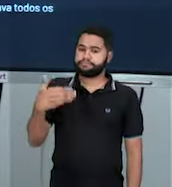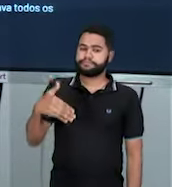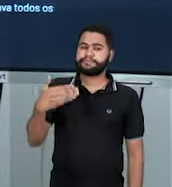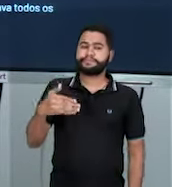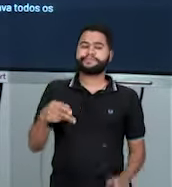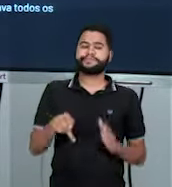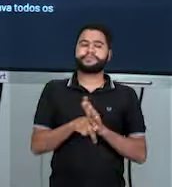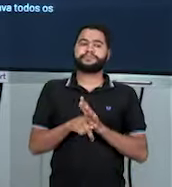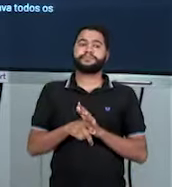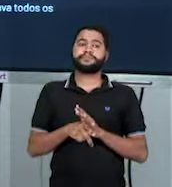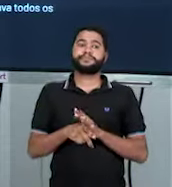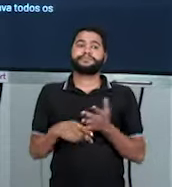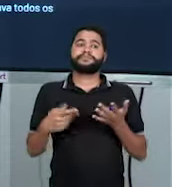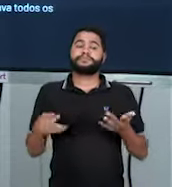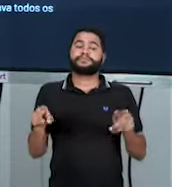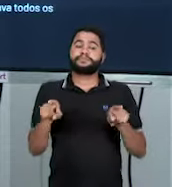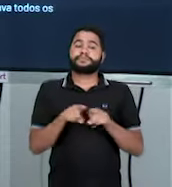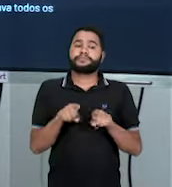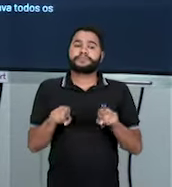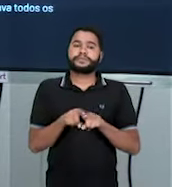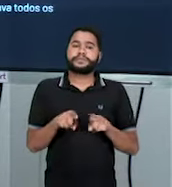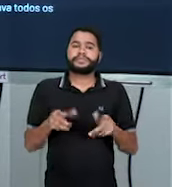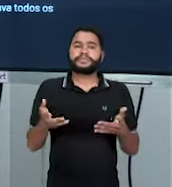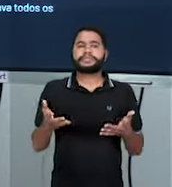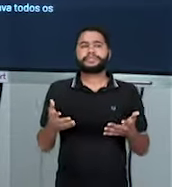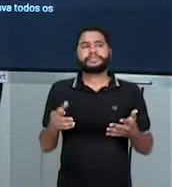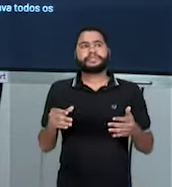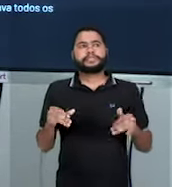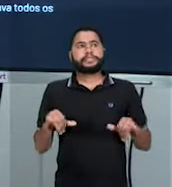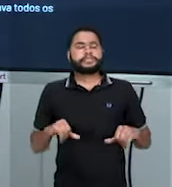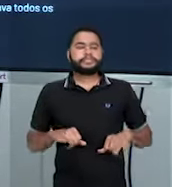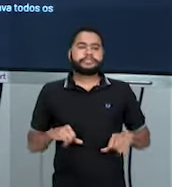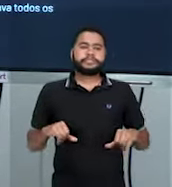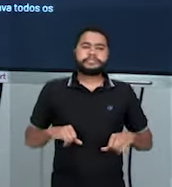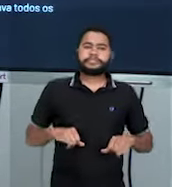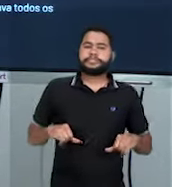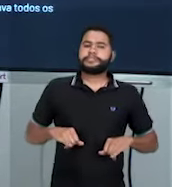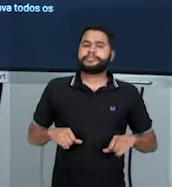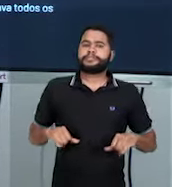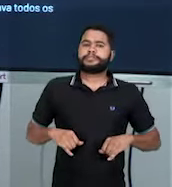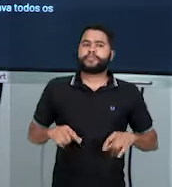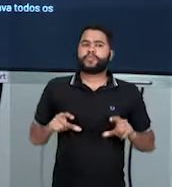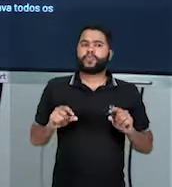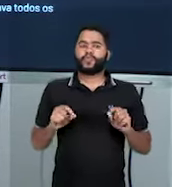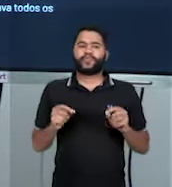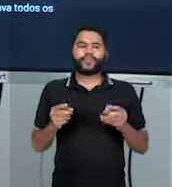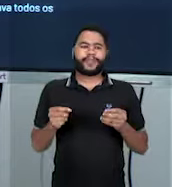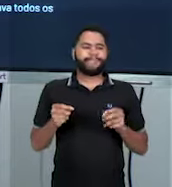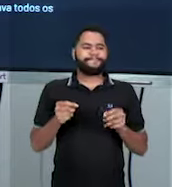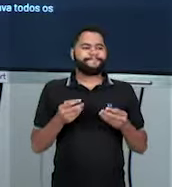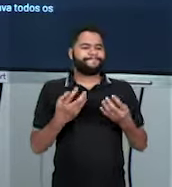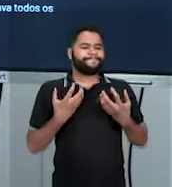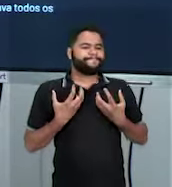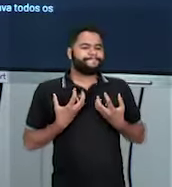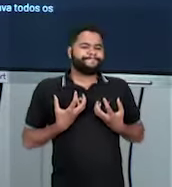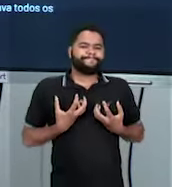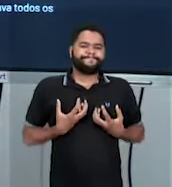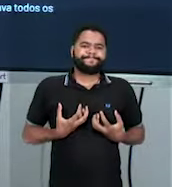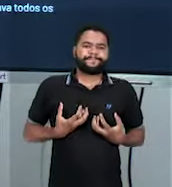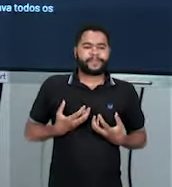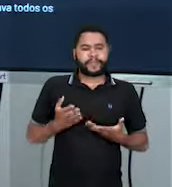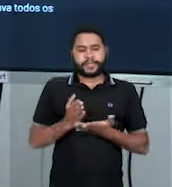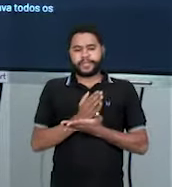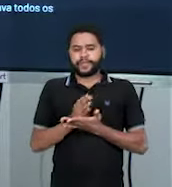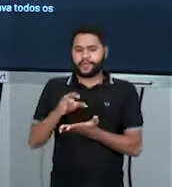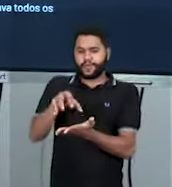de base, ele também sofria, né, com a insatisfação dos setores da